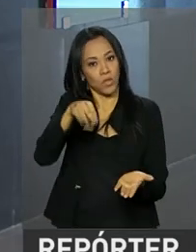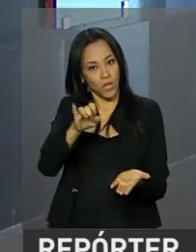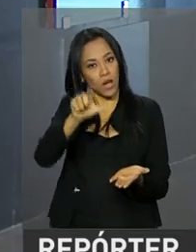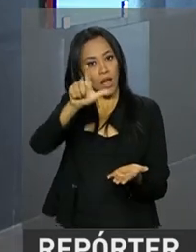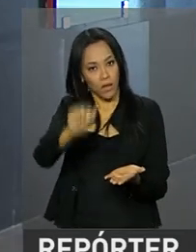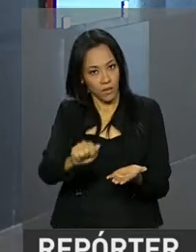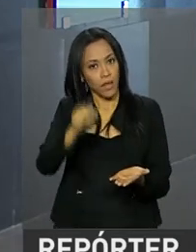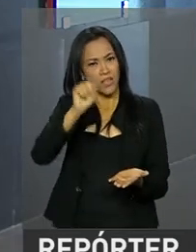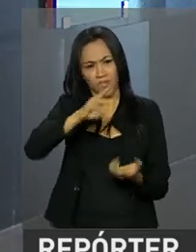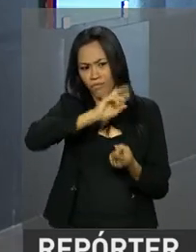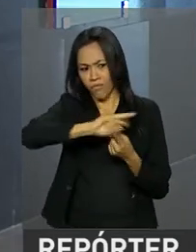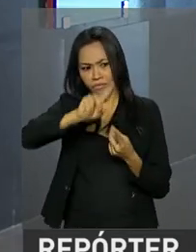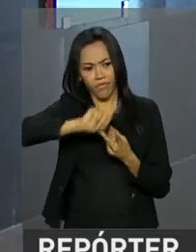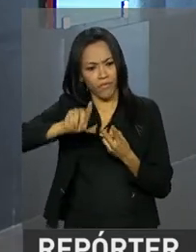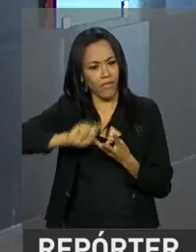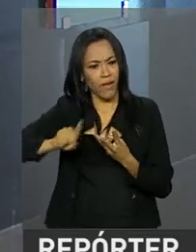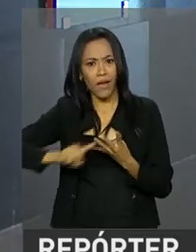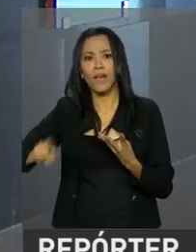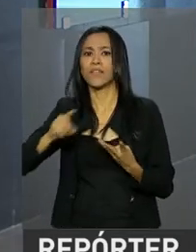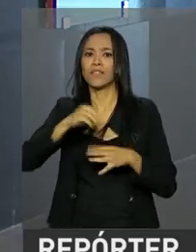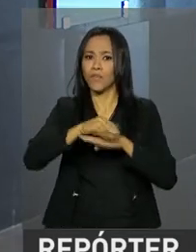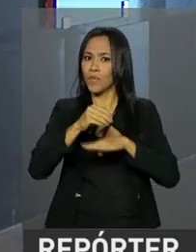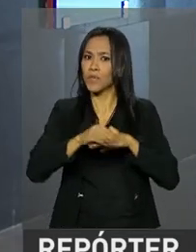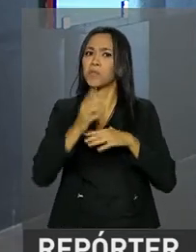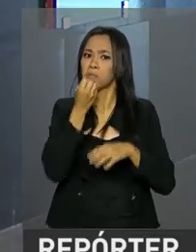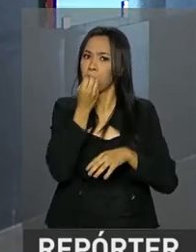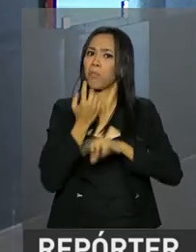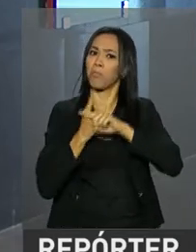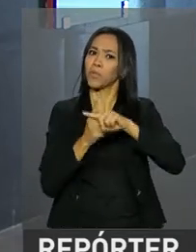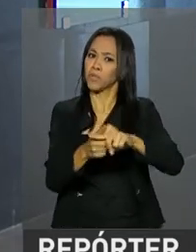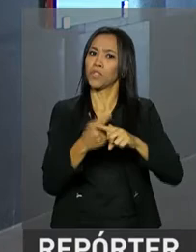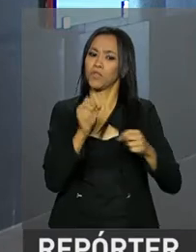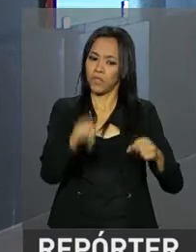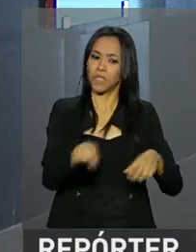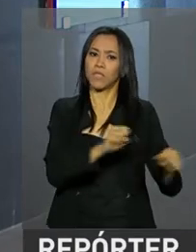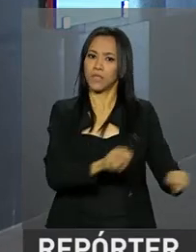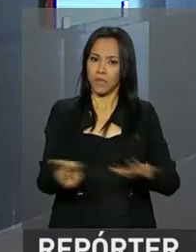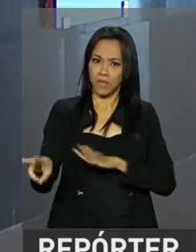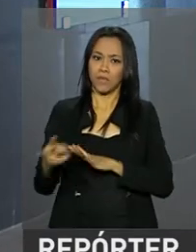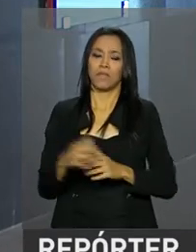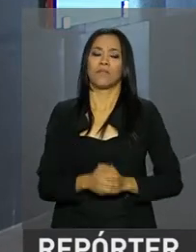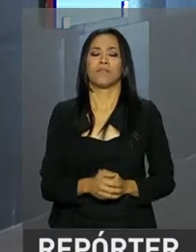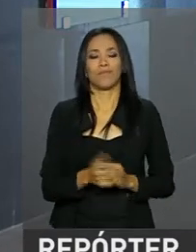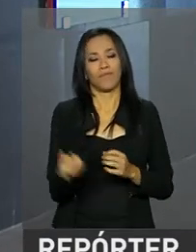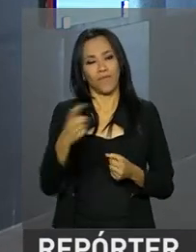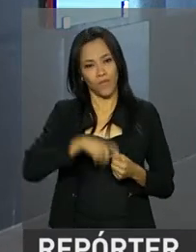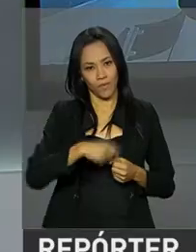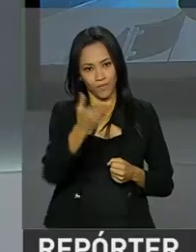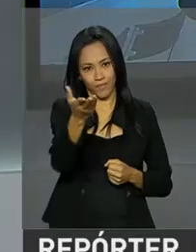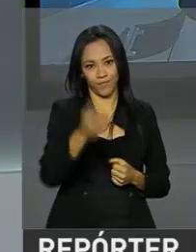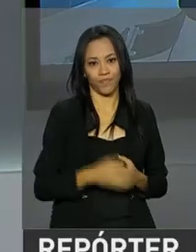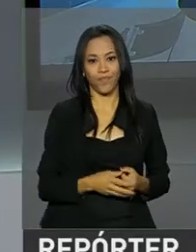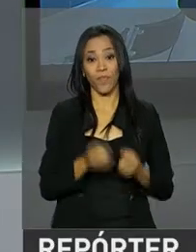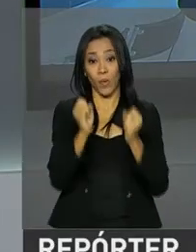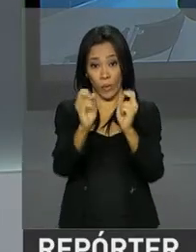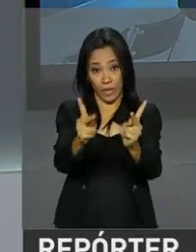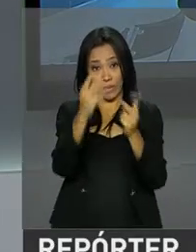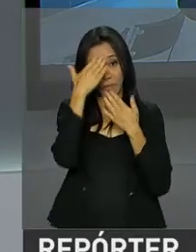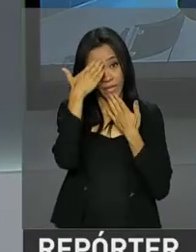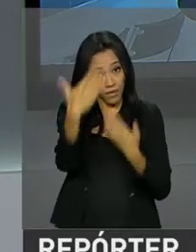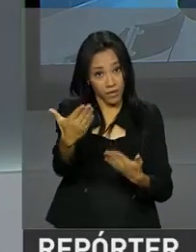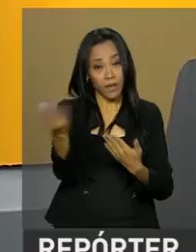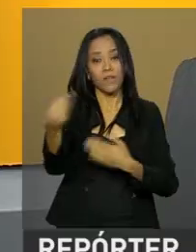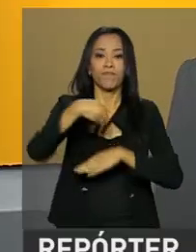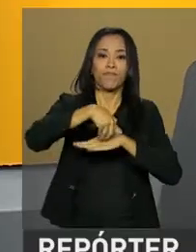vários indicadores positivos aí que a gente teve conhecimento durante essa semana leandro volta com o seu estúdio ok já pedro obrigado pelas suas